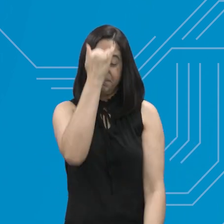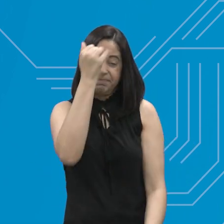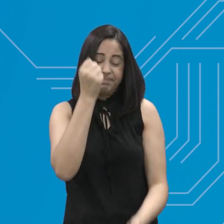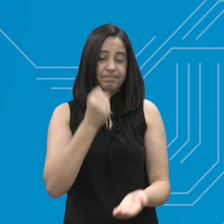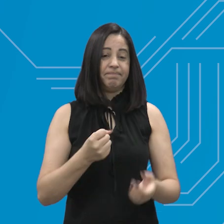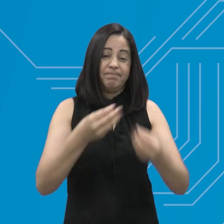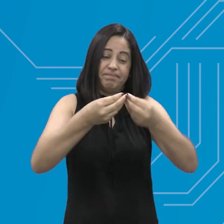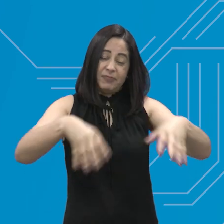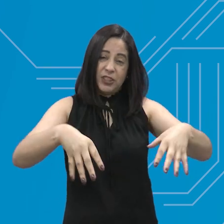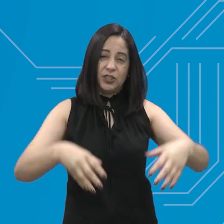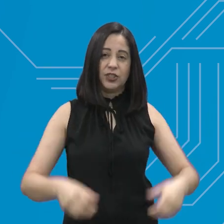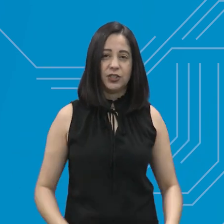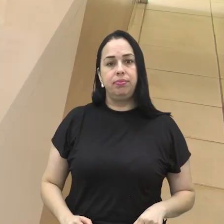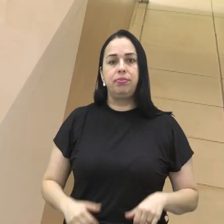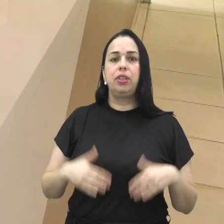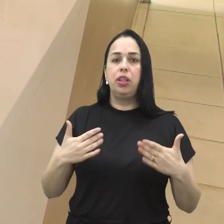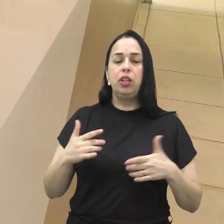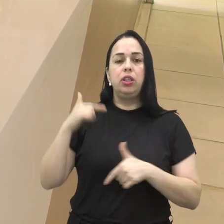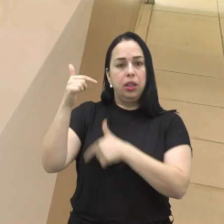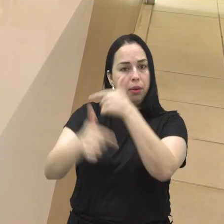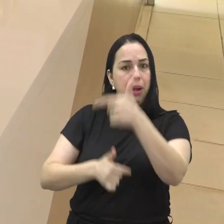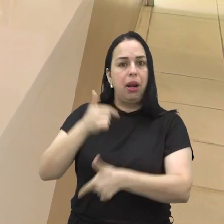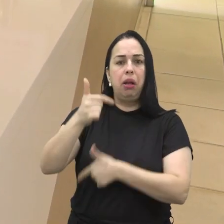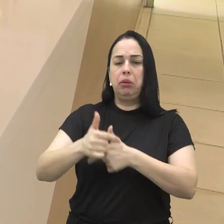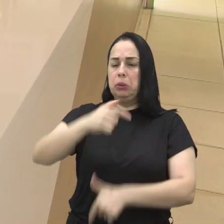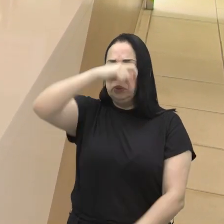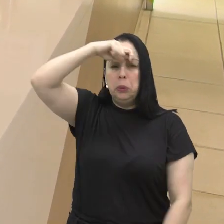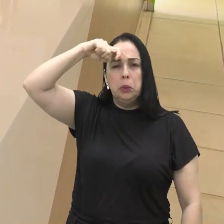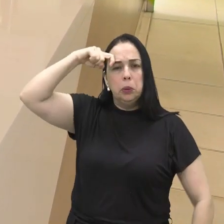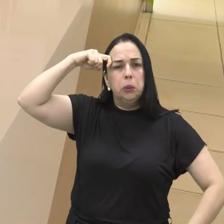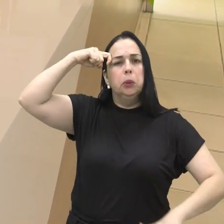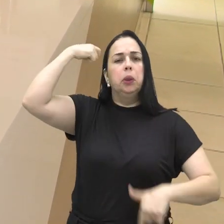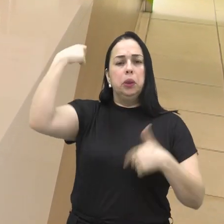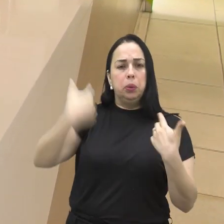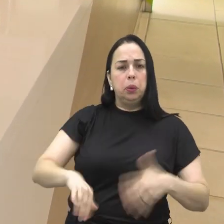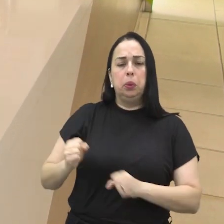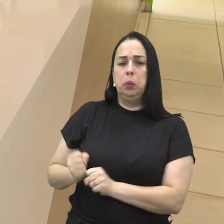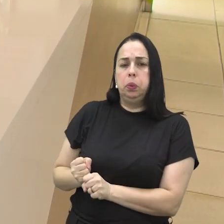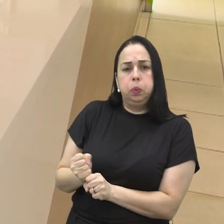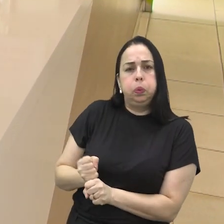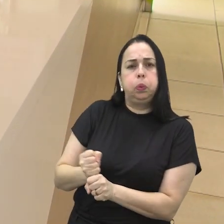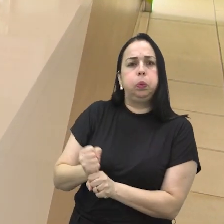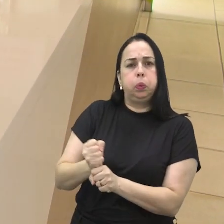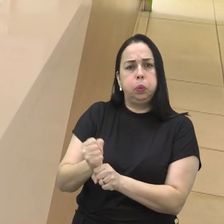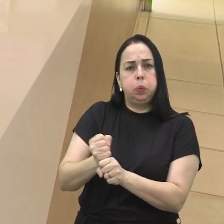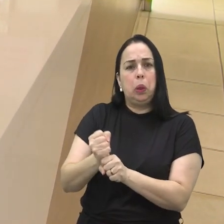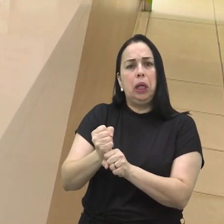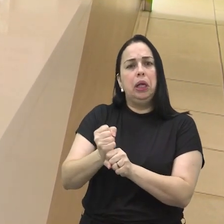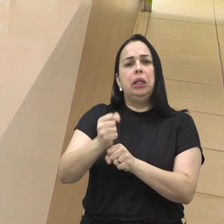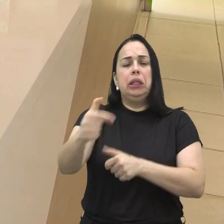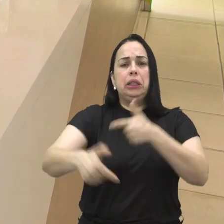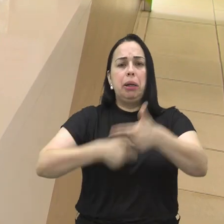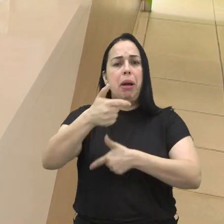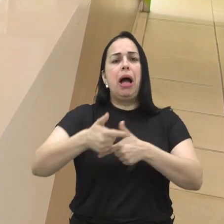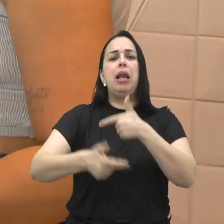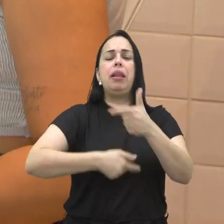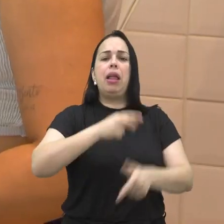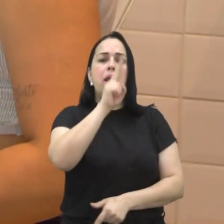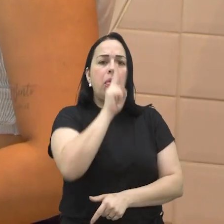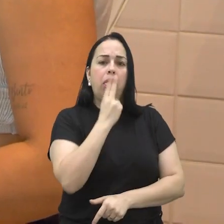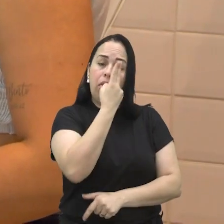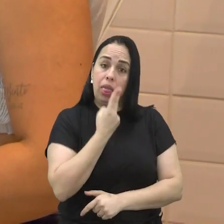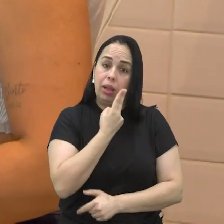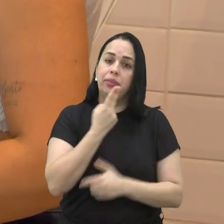sofridos pelos consumidores. Mais um dia de trabalho duro para a Vitória. São anos de dedicação à sorveteria.